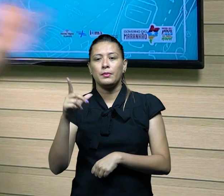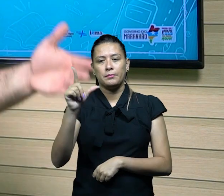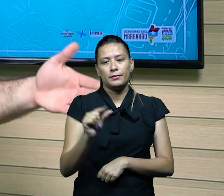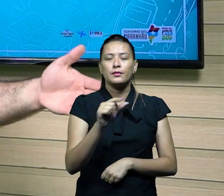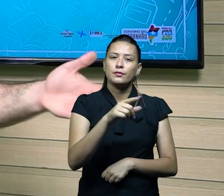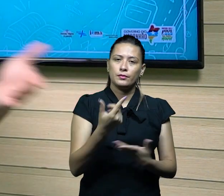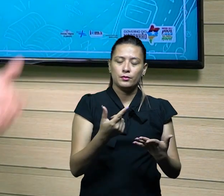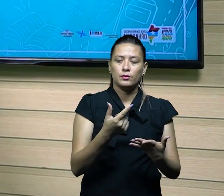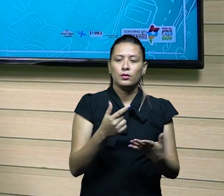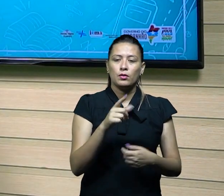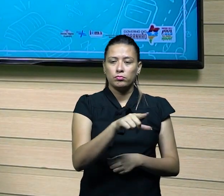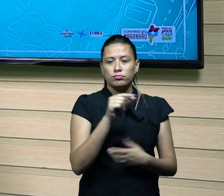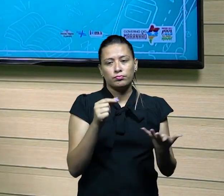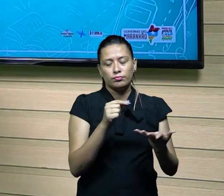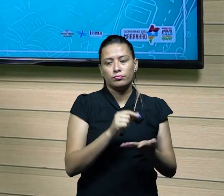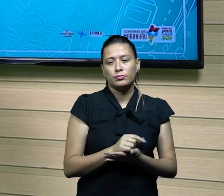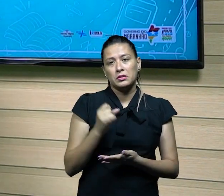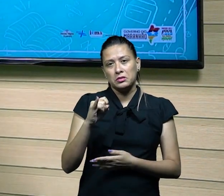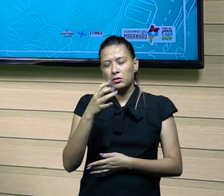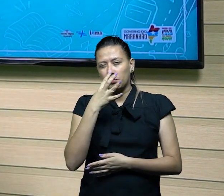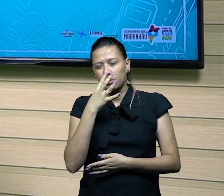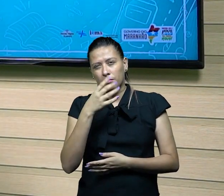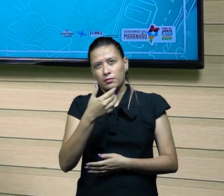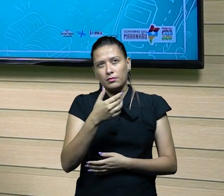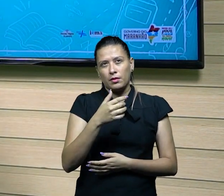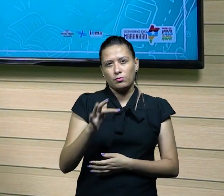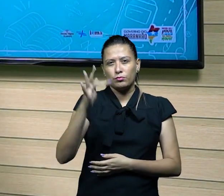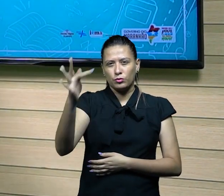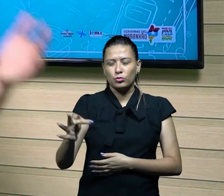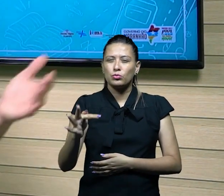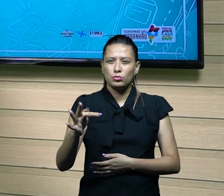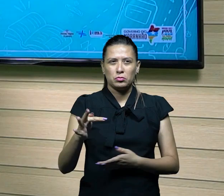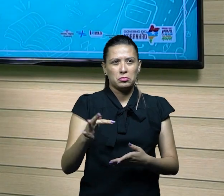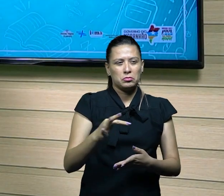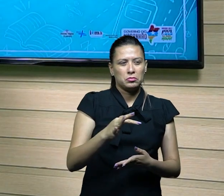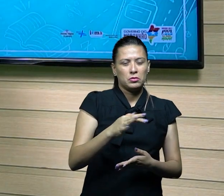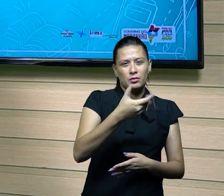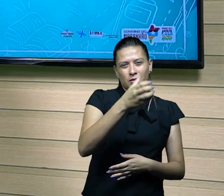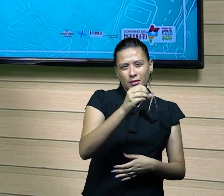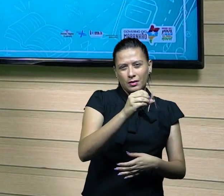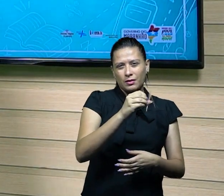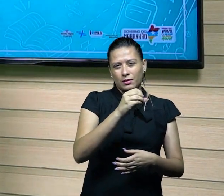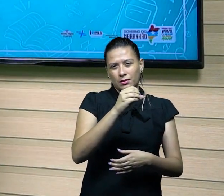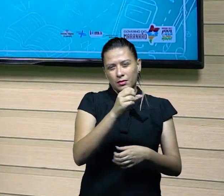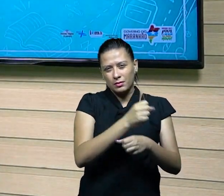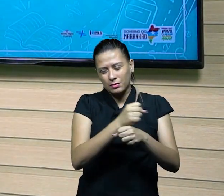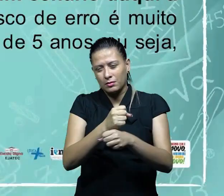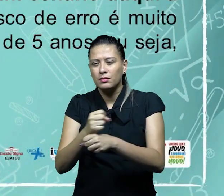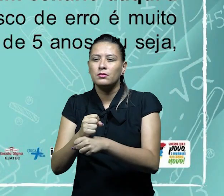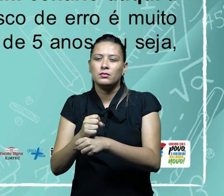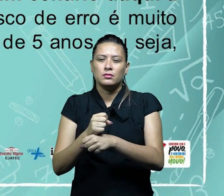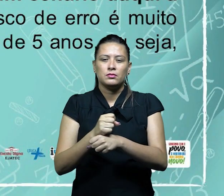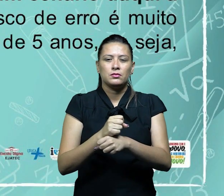precisão dela é menor do que se eu fizer uma análise daqui a 3 anos, tá bem? Então, quanto maior o período, menor a precisão da minha